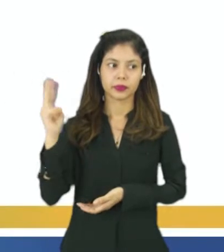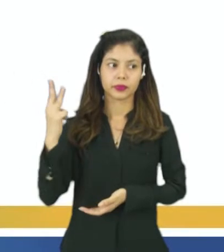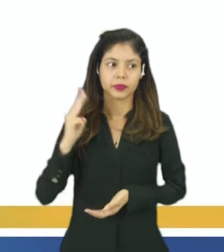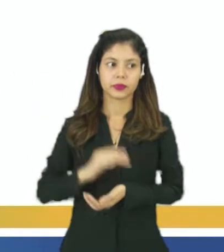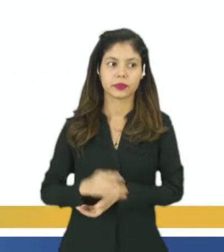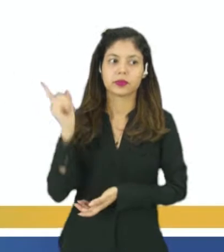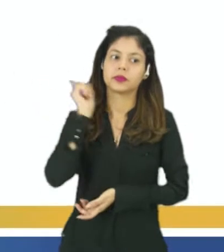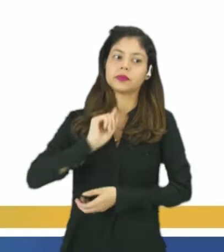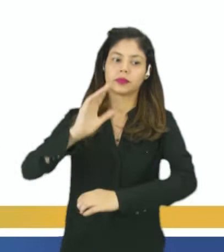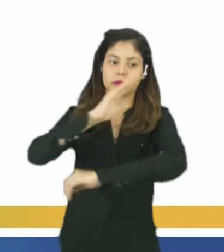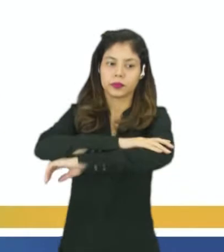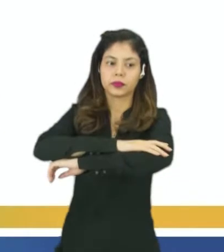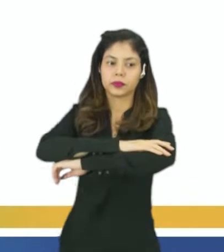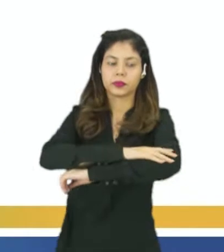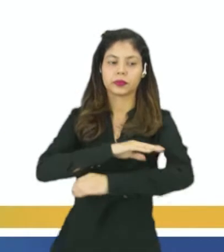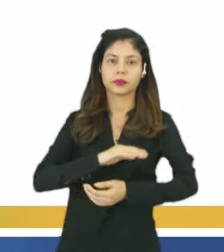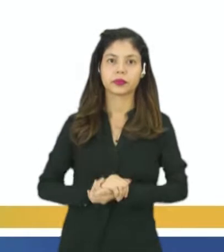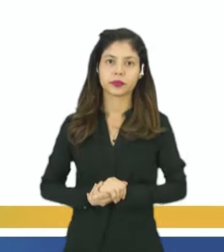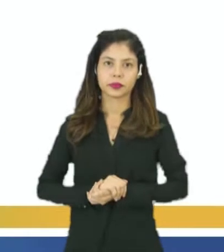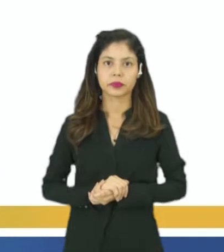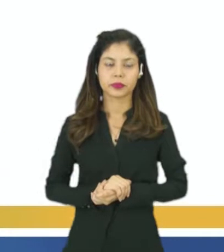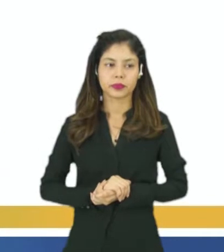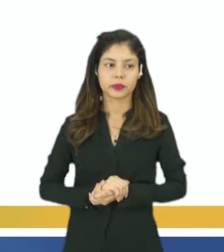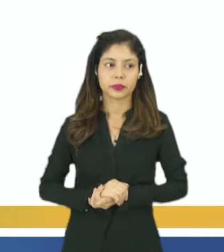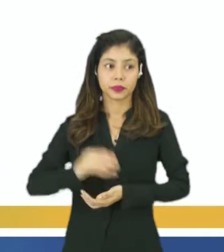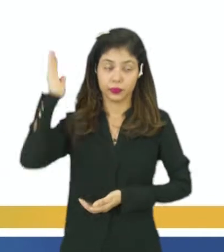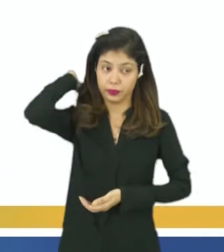Minas Gerais, Pará,